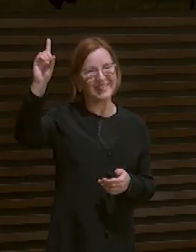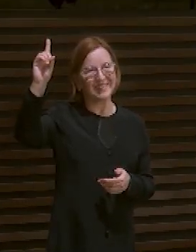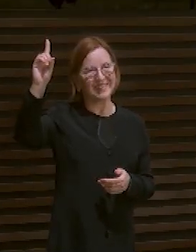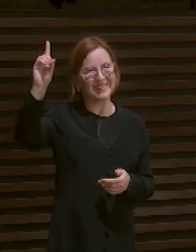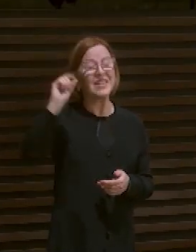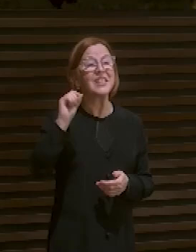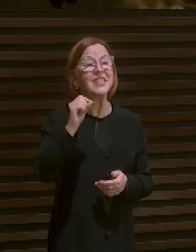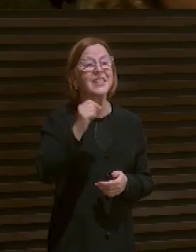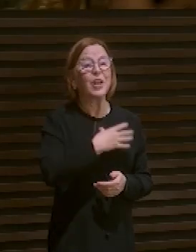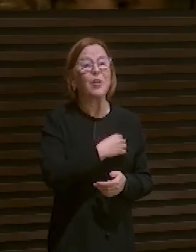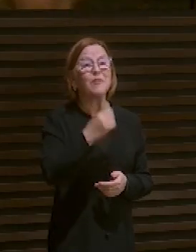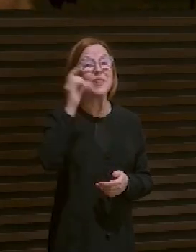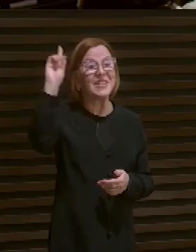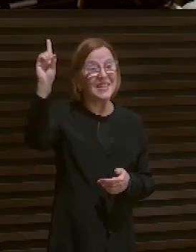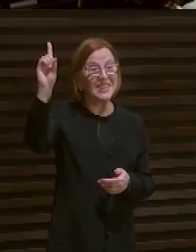Quem é o Filho de Deus?